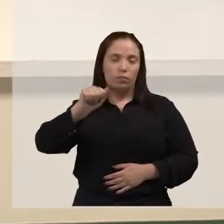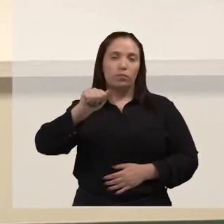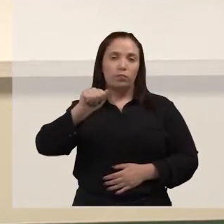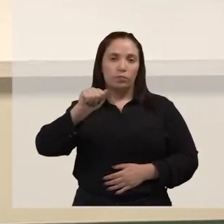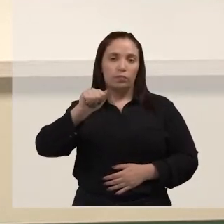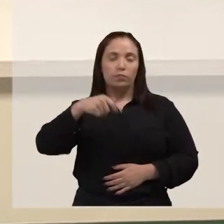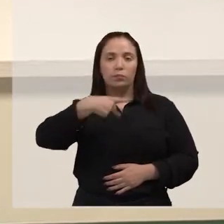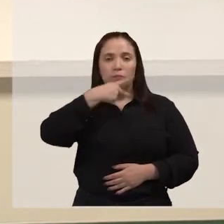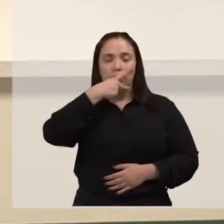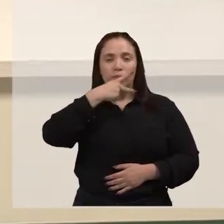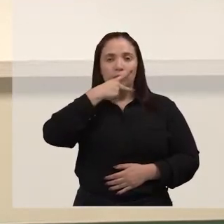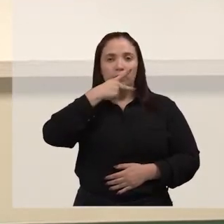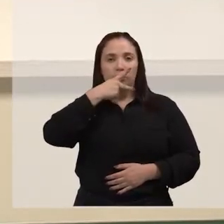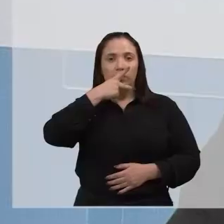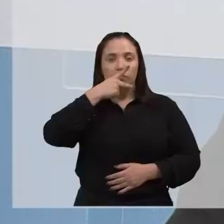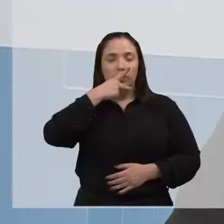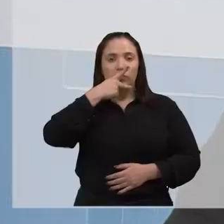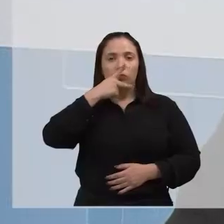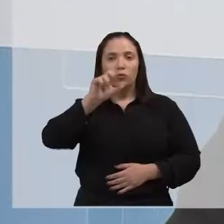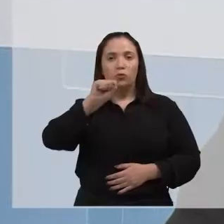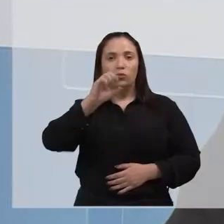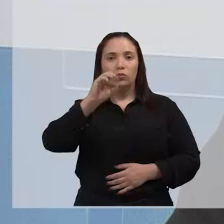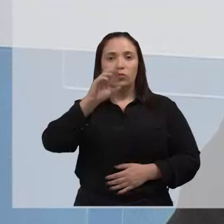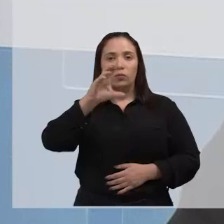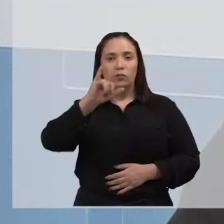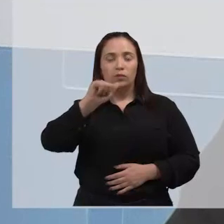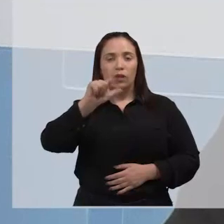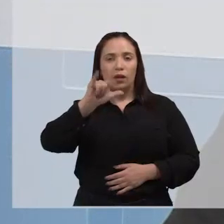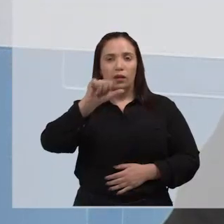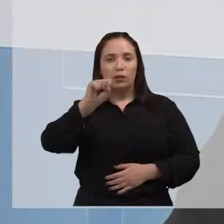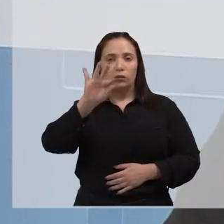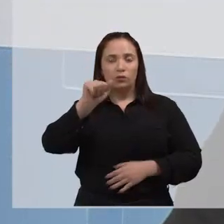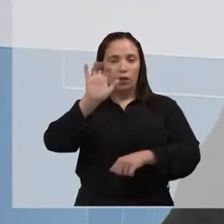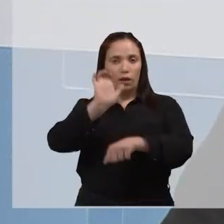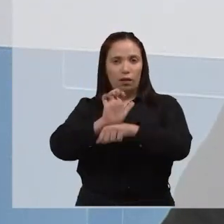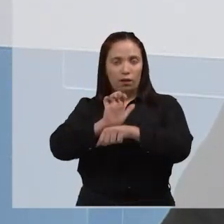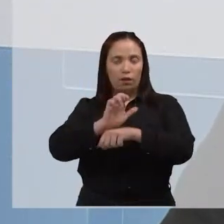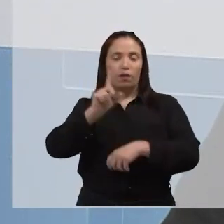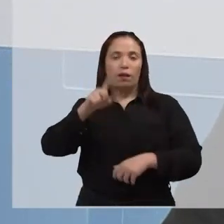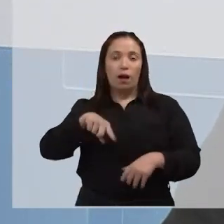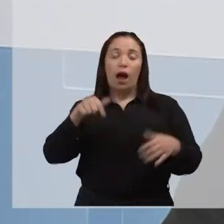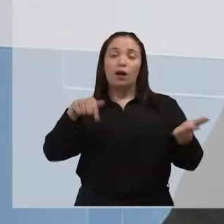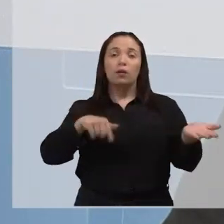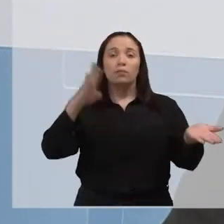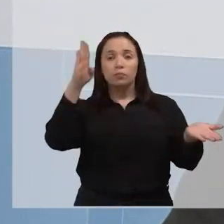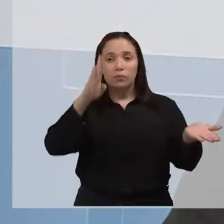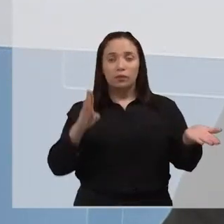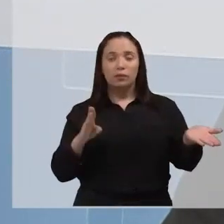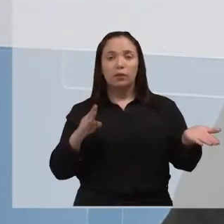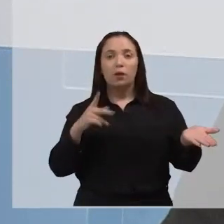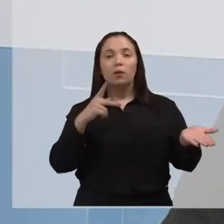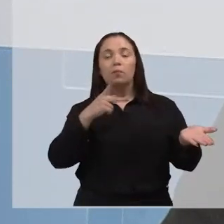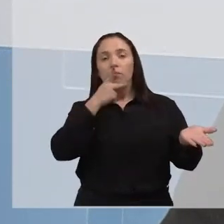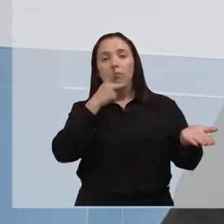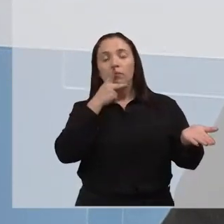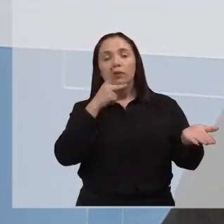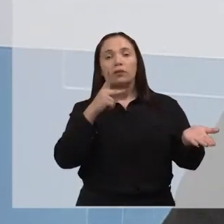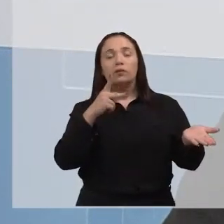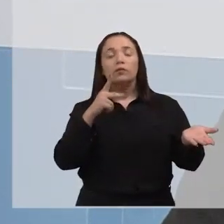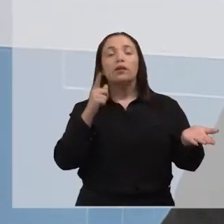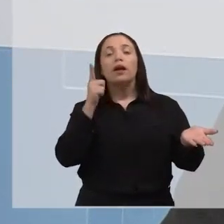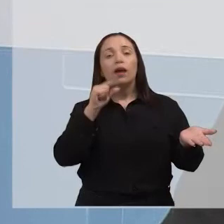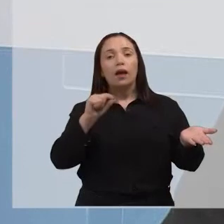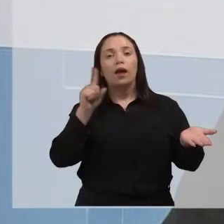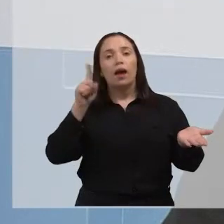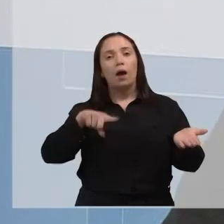do partido mais socialista. Mais à esquerda, o democrata. E aqui no Brasil, o Partido Socialista seria o primeiro presidente